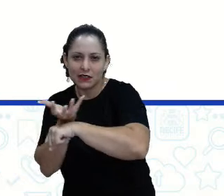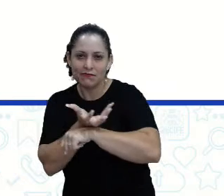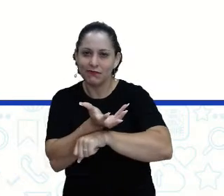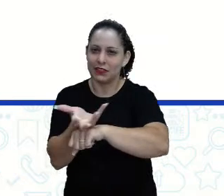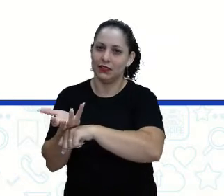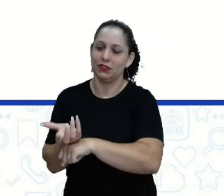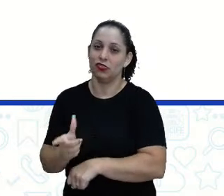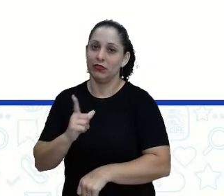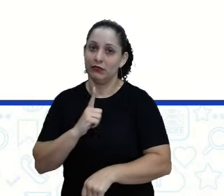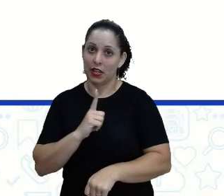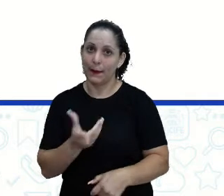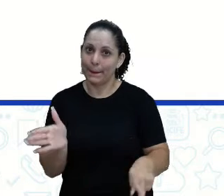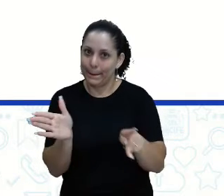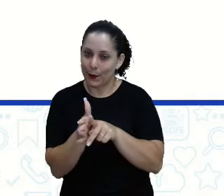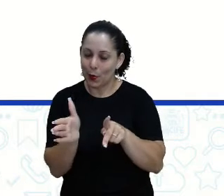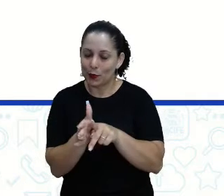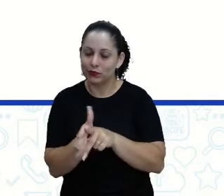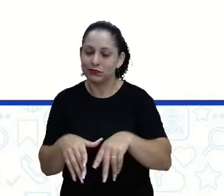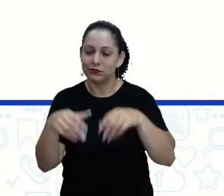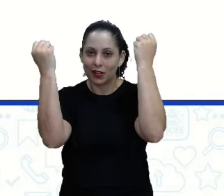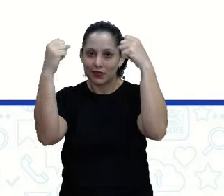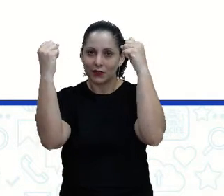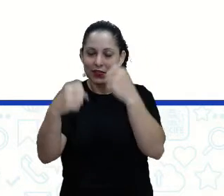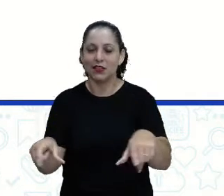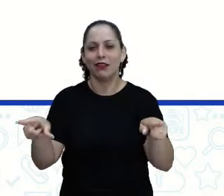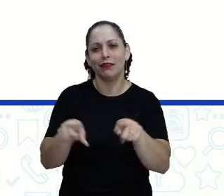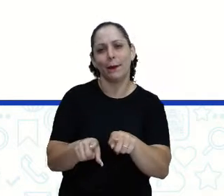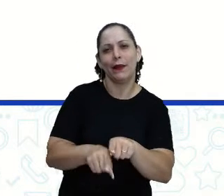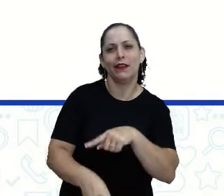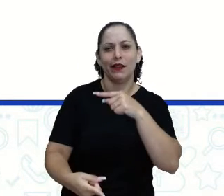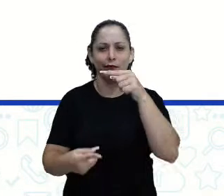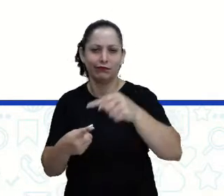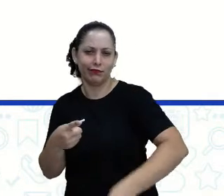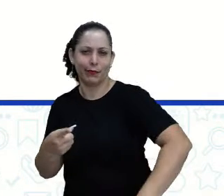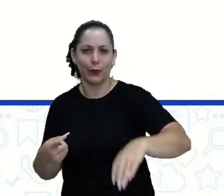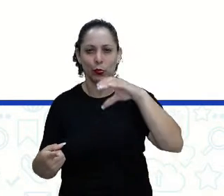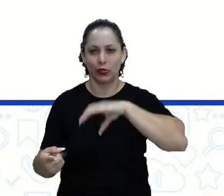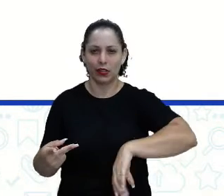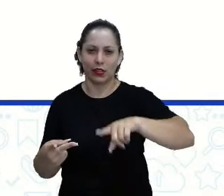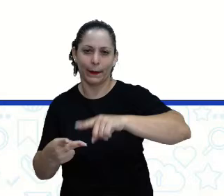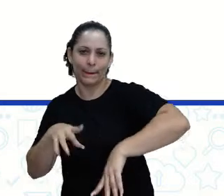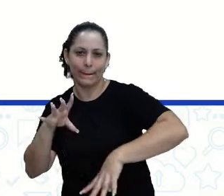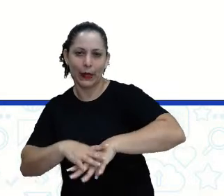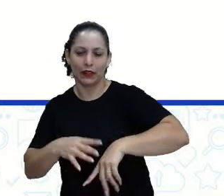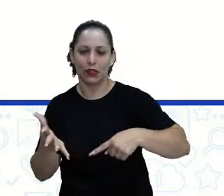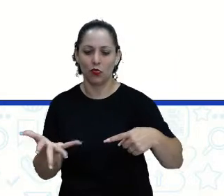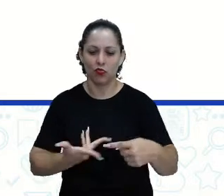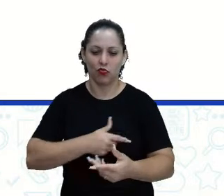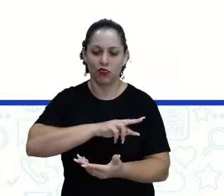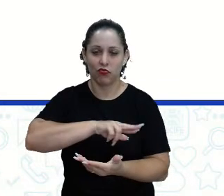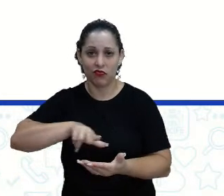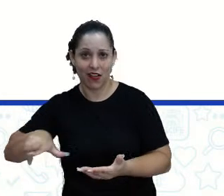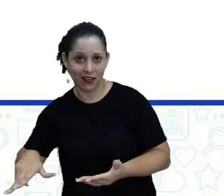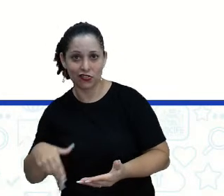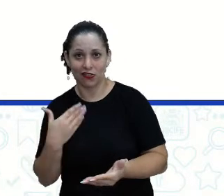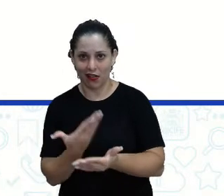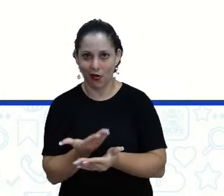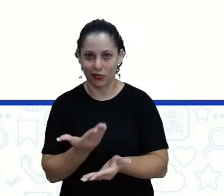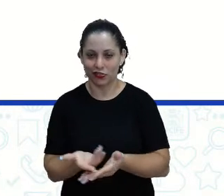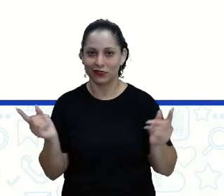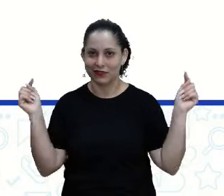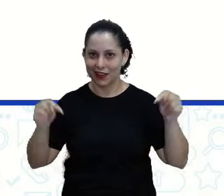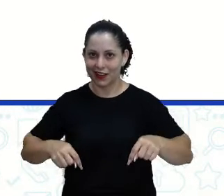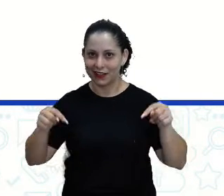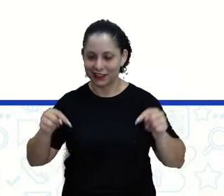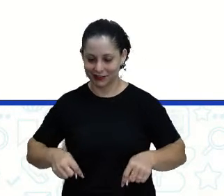minhas aulas de Educação Física e também vão ver as aulas de Português e de todas as outras que vocês tem aqui na grade